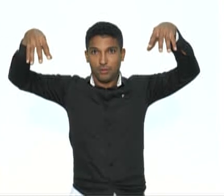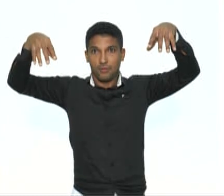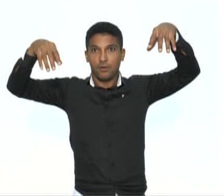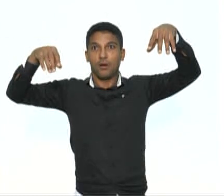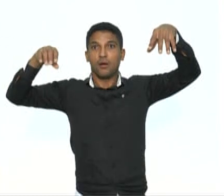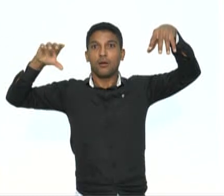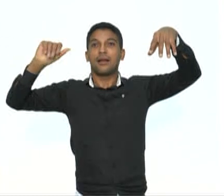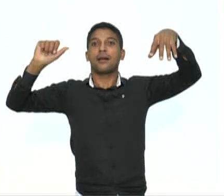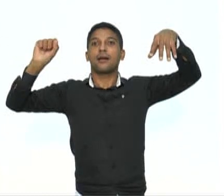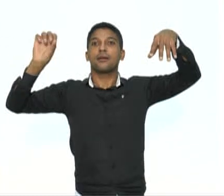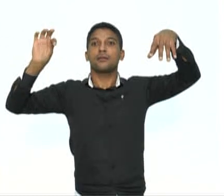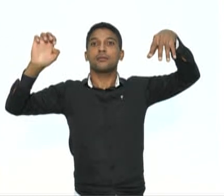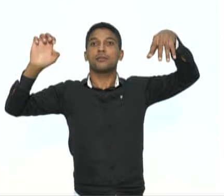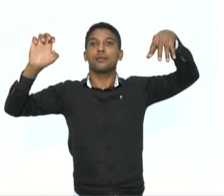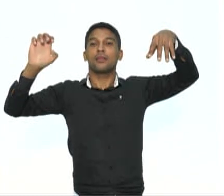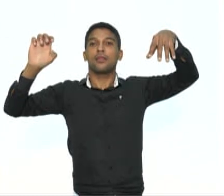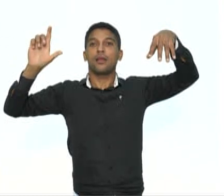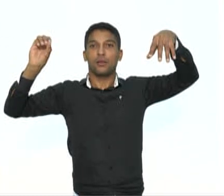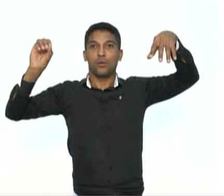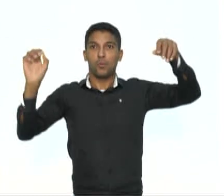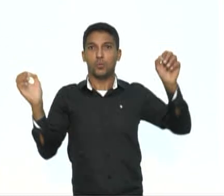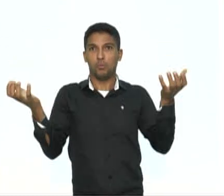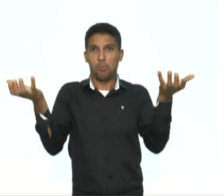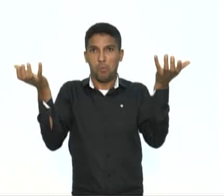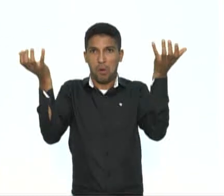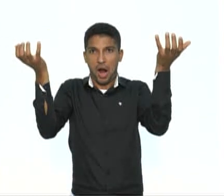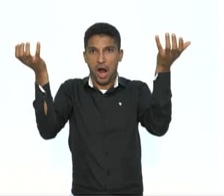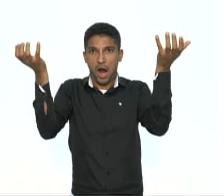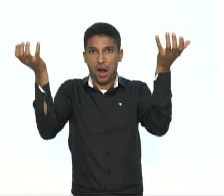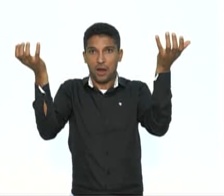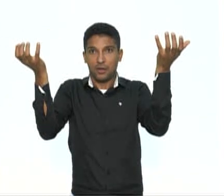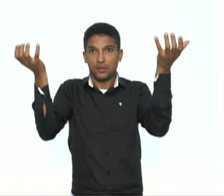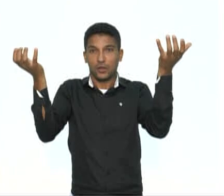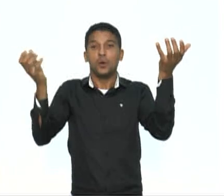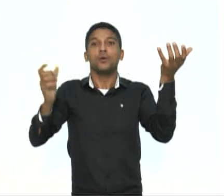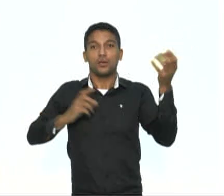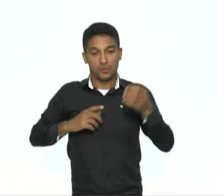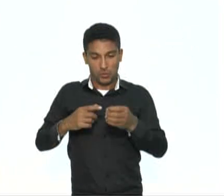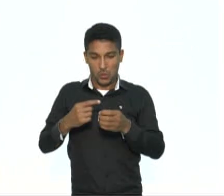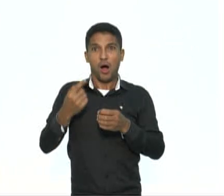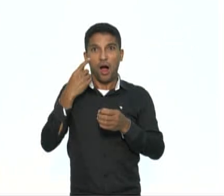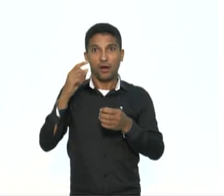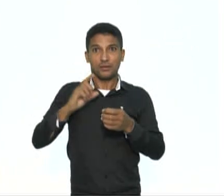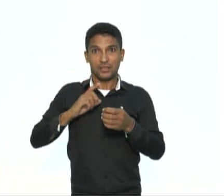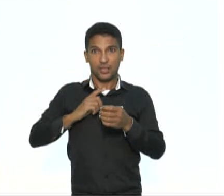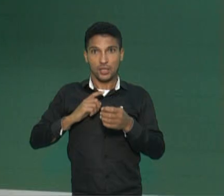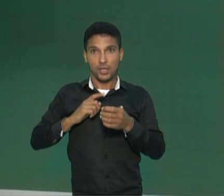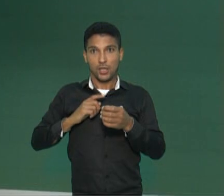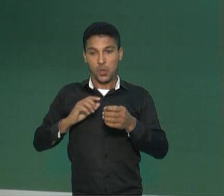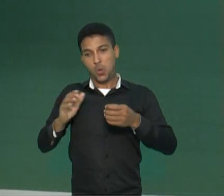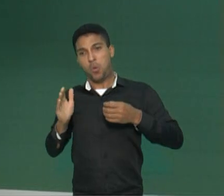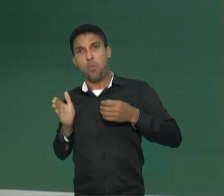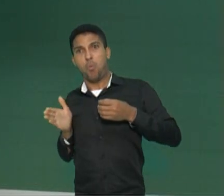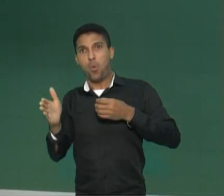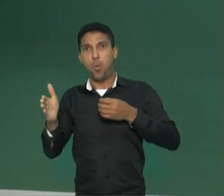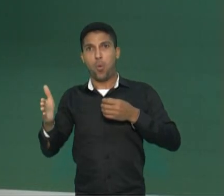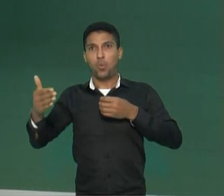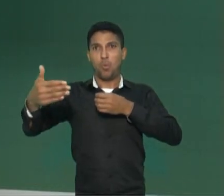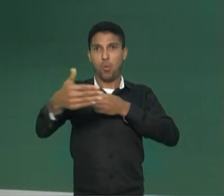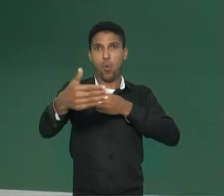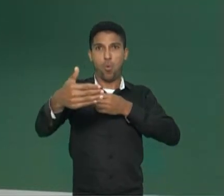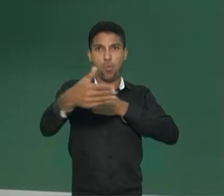de muralhas. Serviam para defender os territórios contra os invasores, para efeitos bélicos, né? Bélicos quer dizer efeitos de guerra, né?